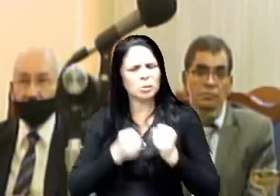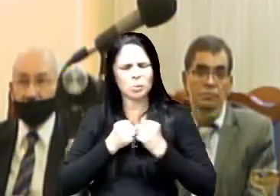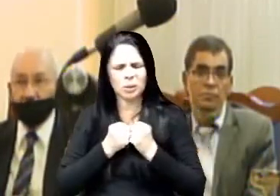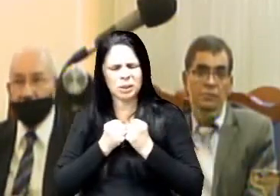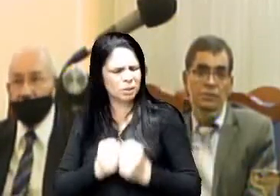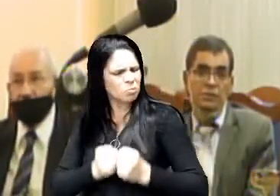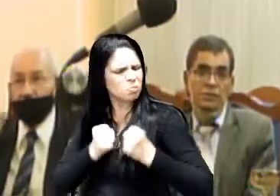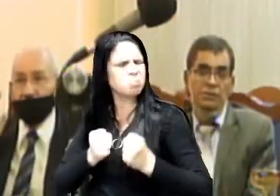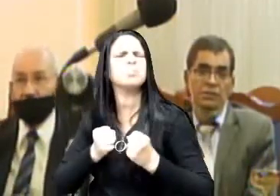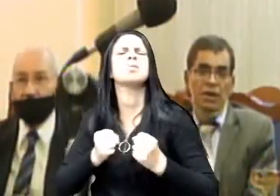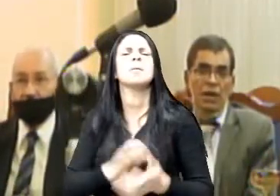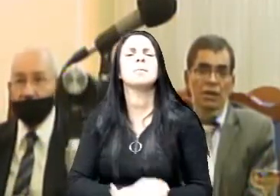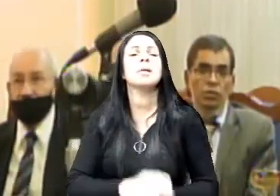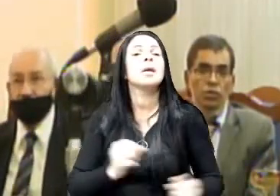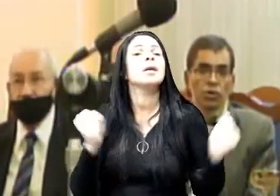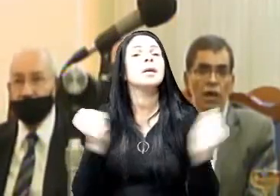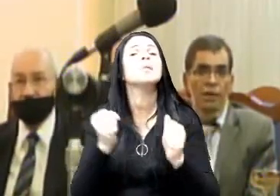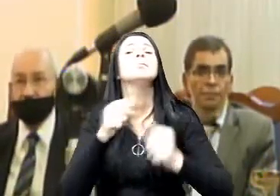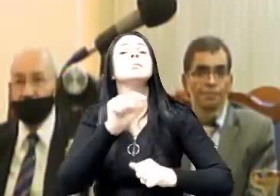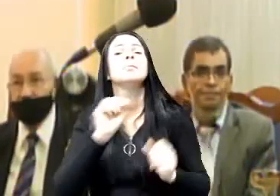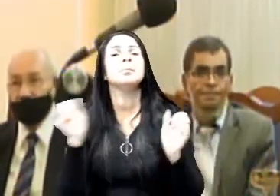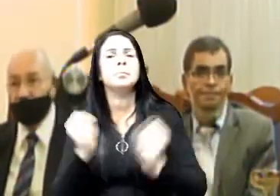forte para esse Deus?